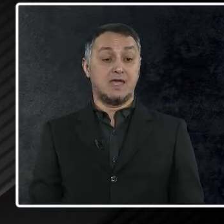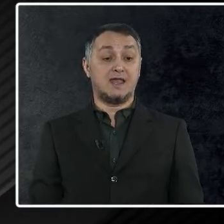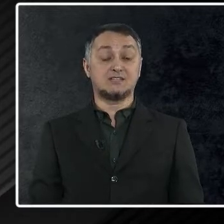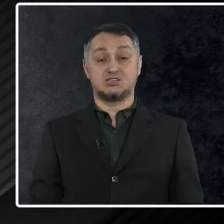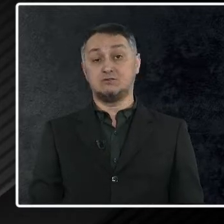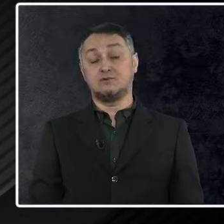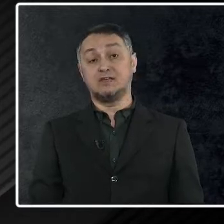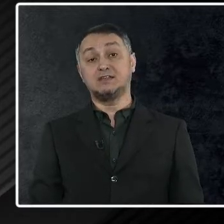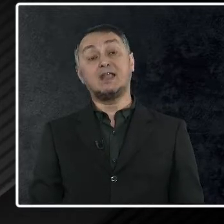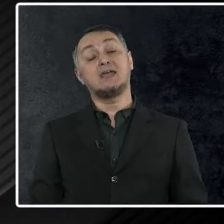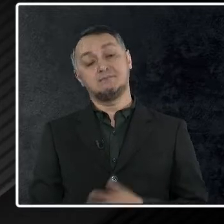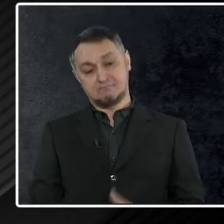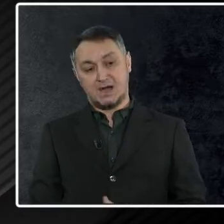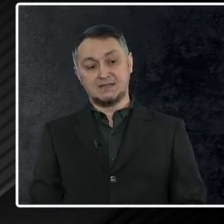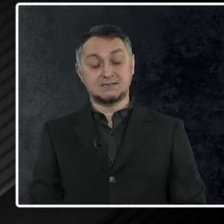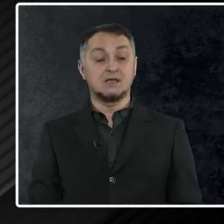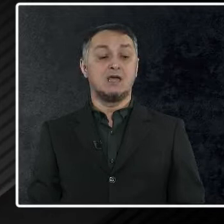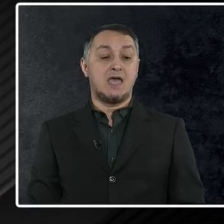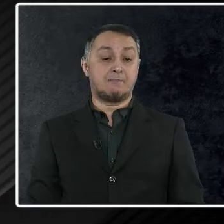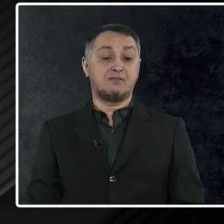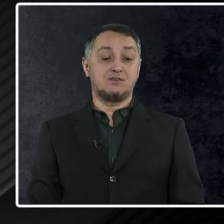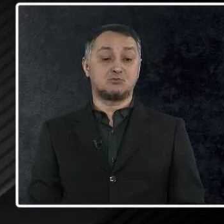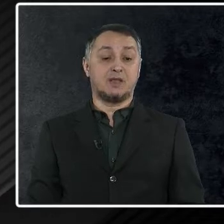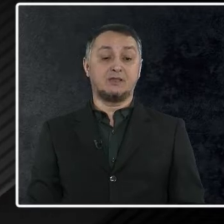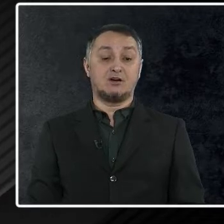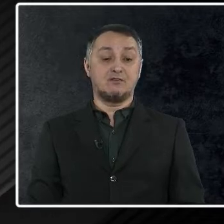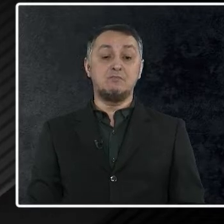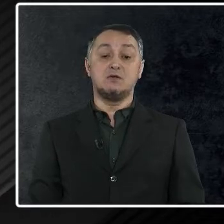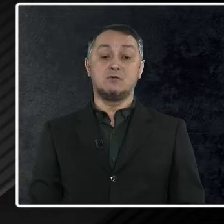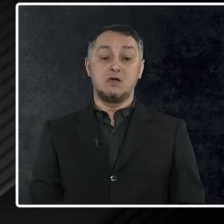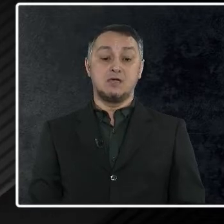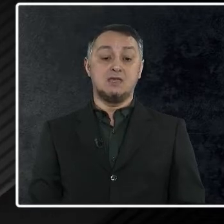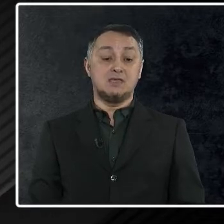desvirtuamento relativo aí da lei, mas é previsto pela